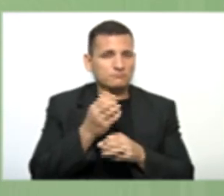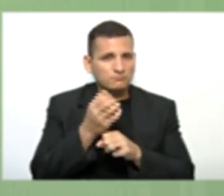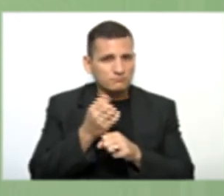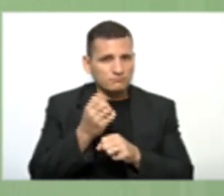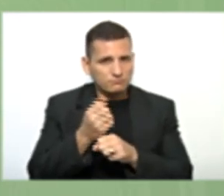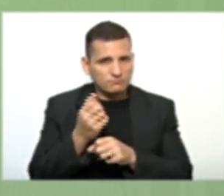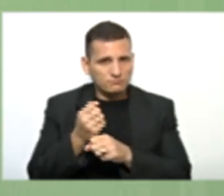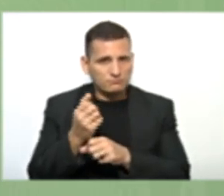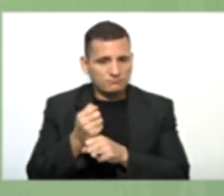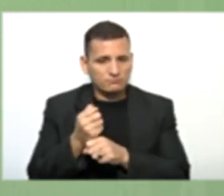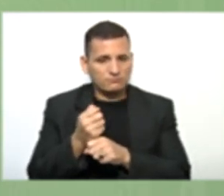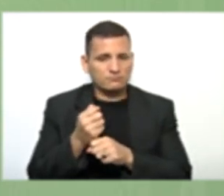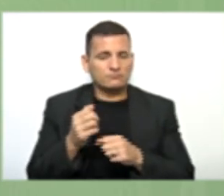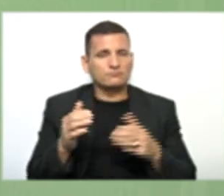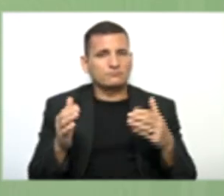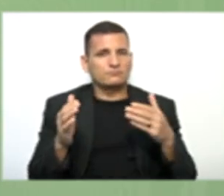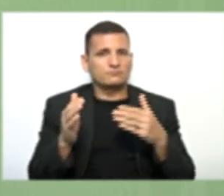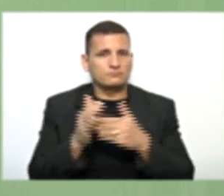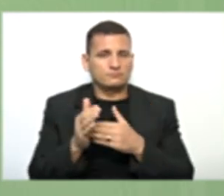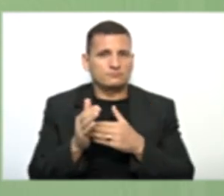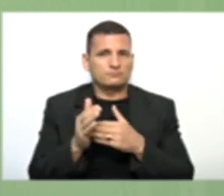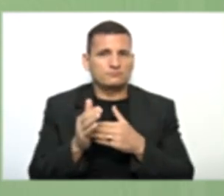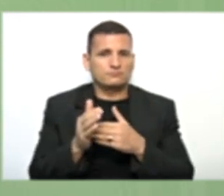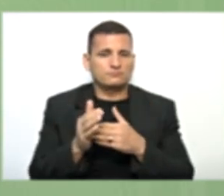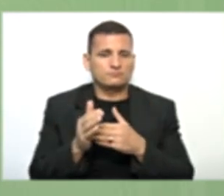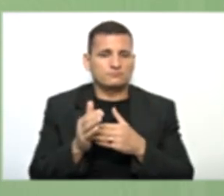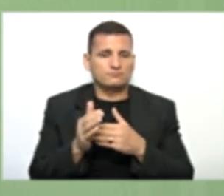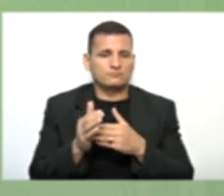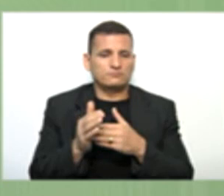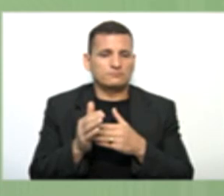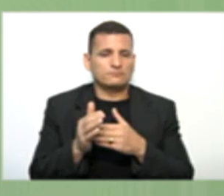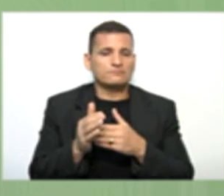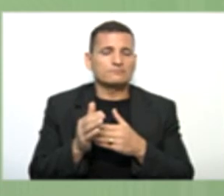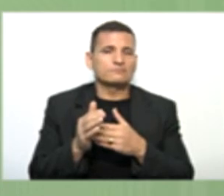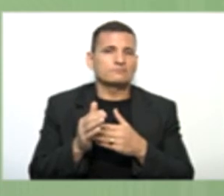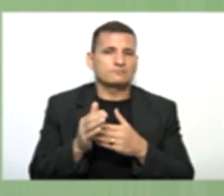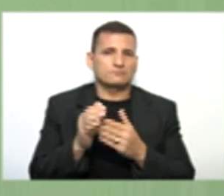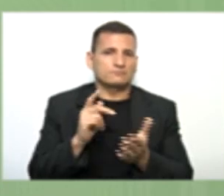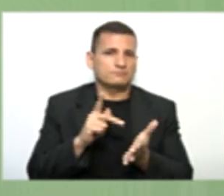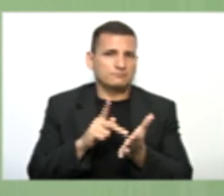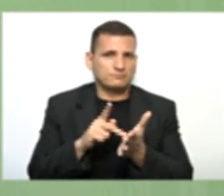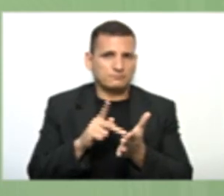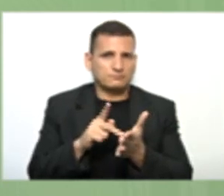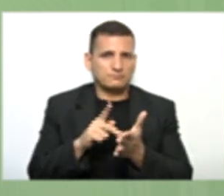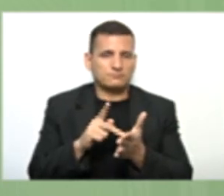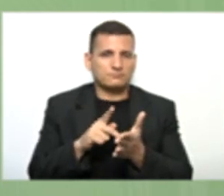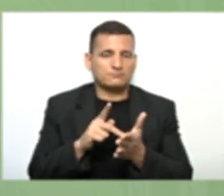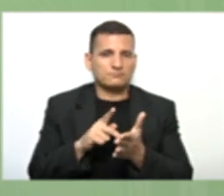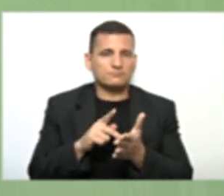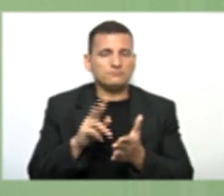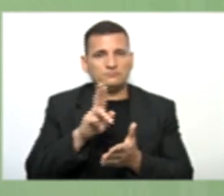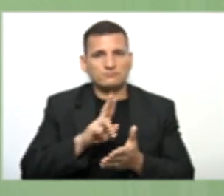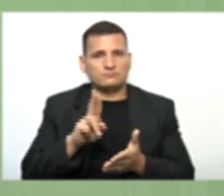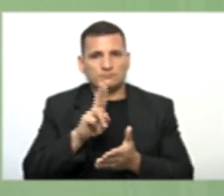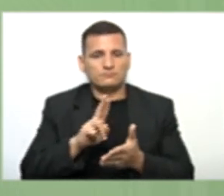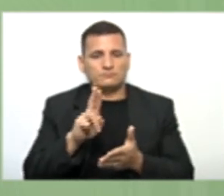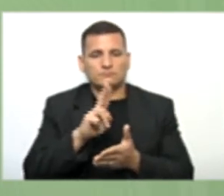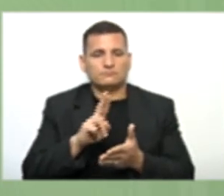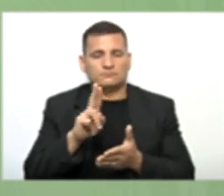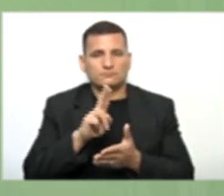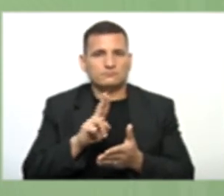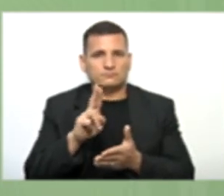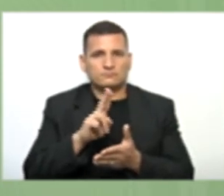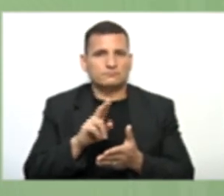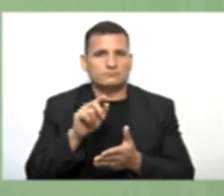você chegar àquela condição, enquanto a condição for verdadeira, vai executar. E você vai usando esse daí para tornar